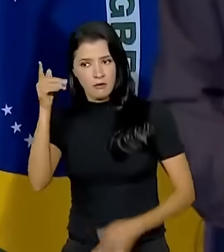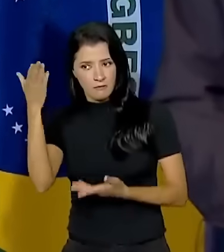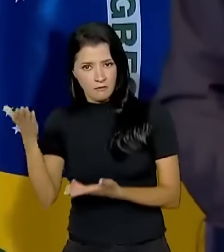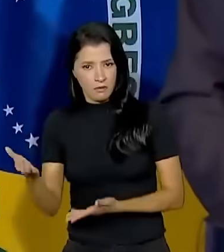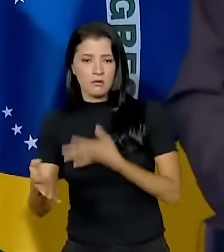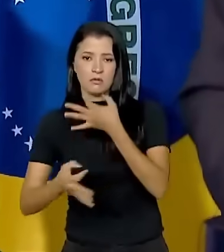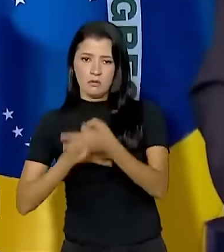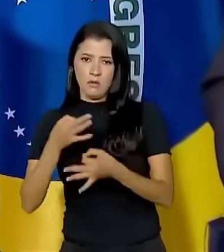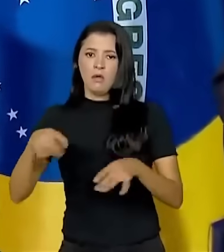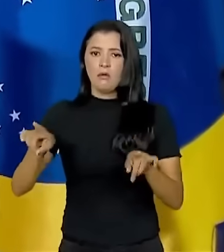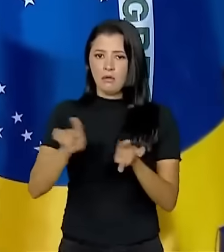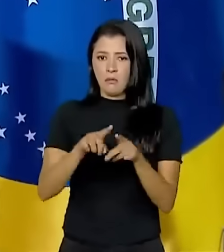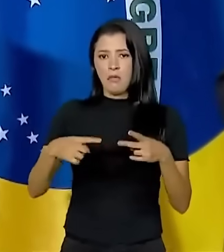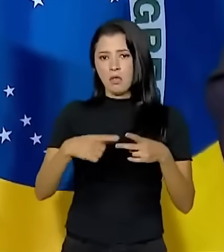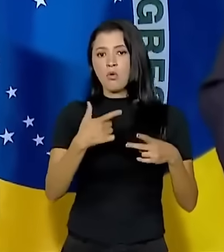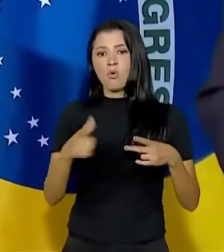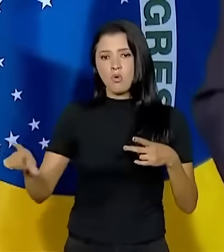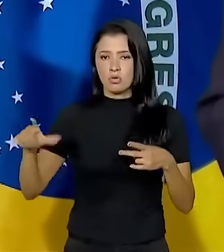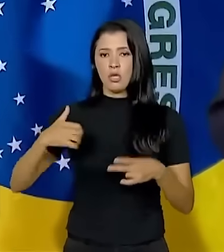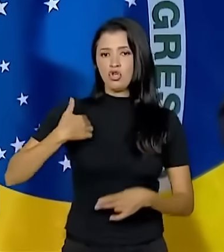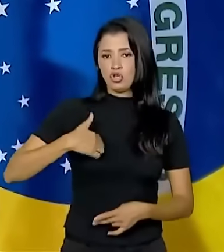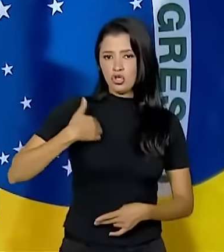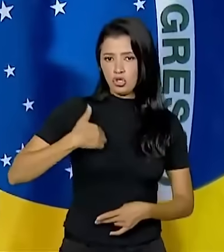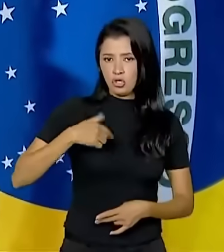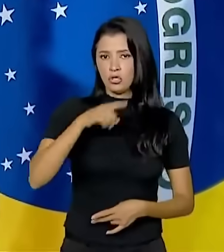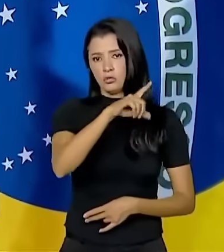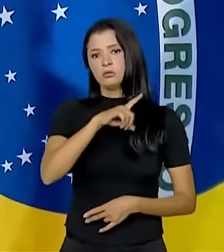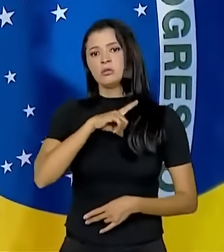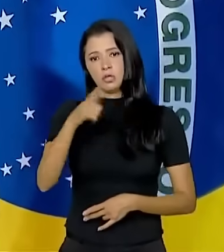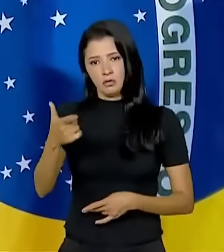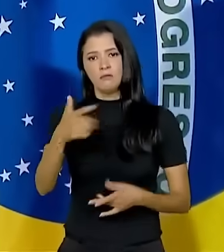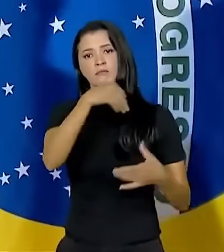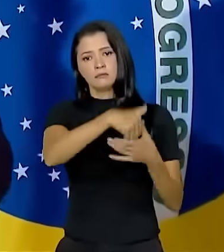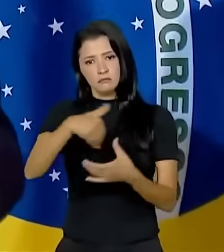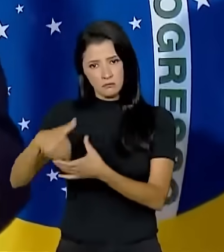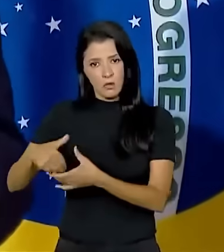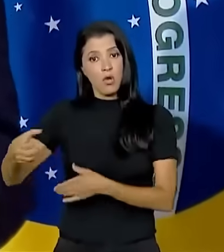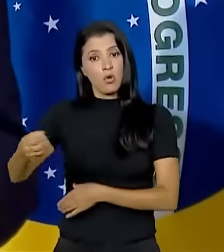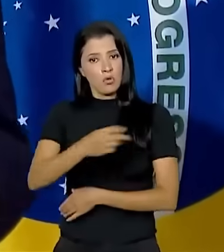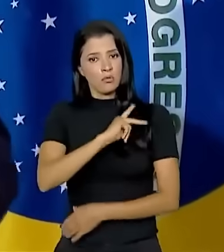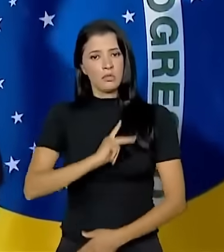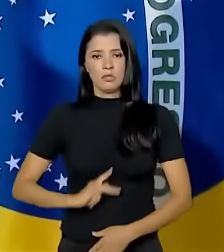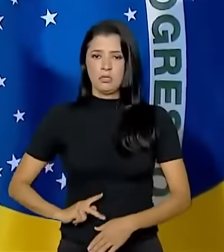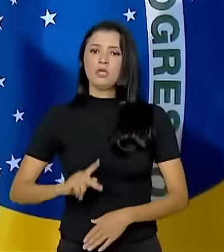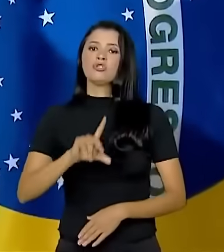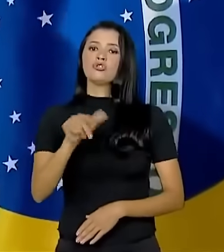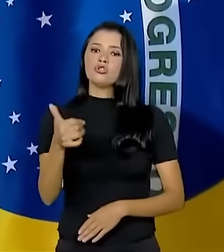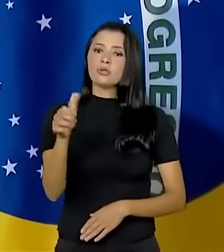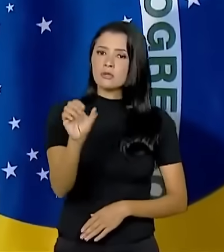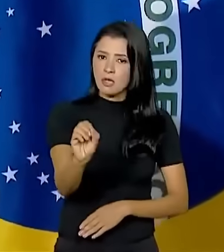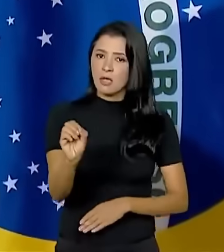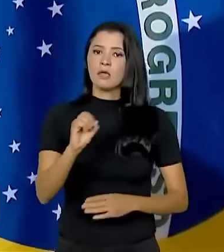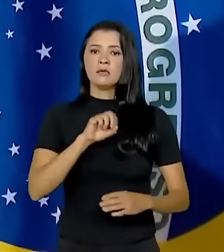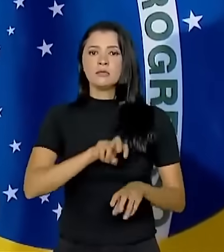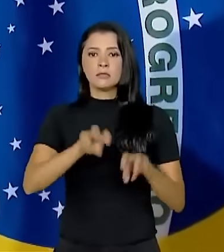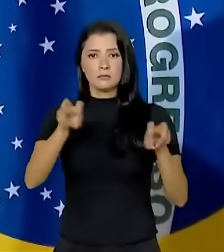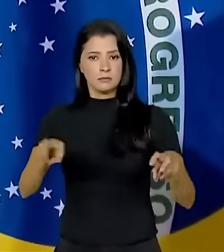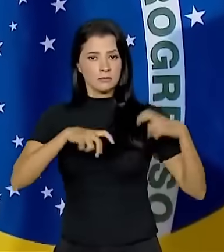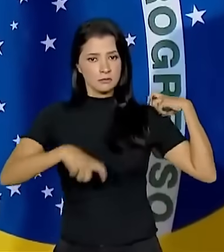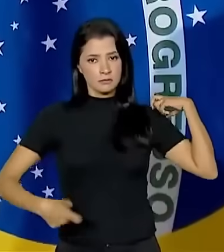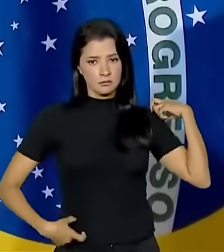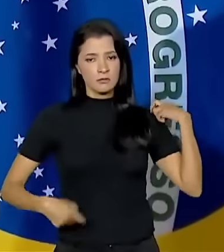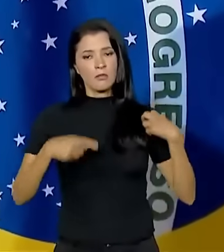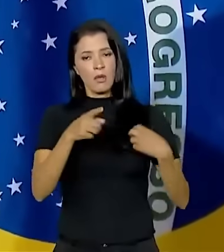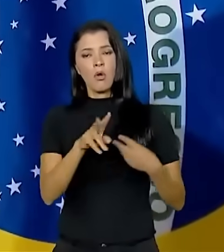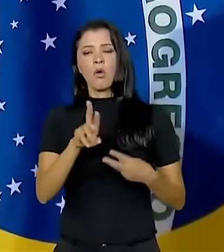temos uma posição da Argentina, que teve eleições, o novo presidente tomou posse dia 10, o Alberto Fernandes vai participar da